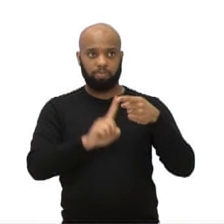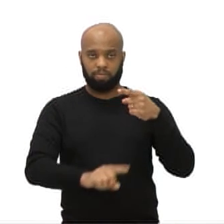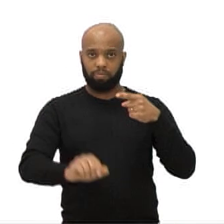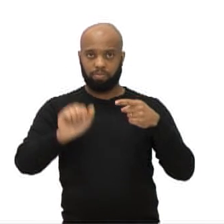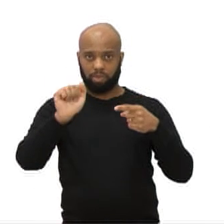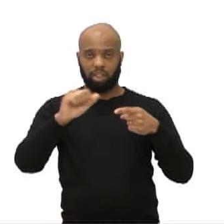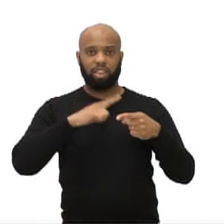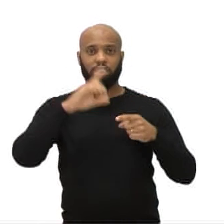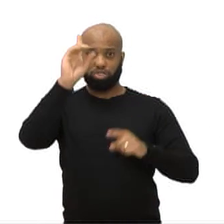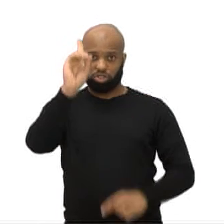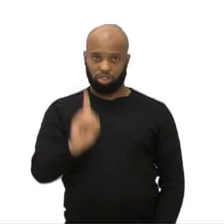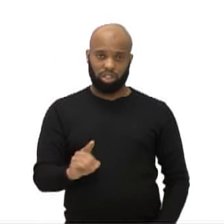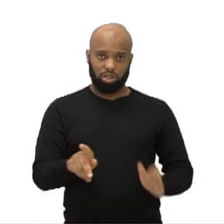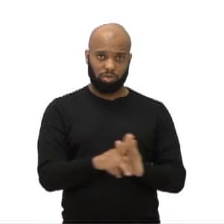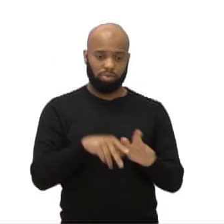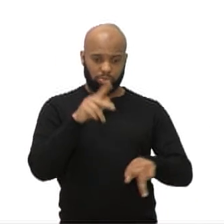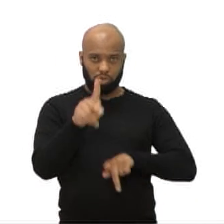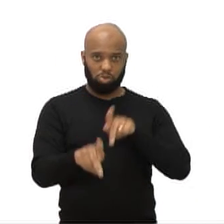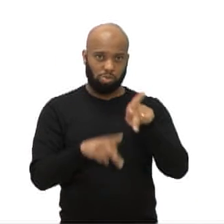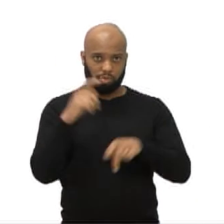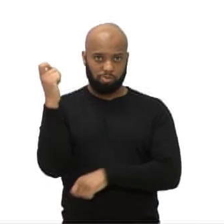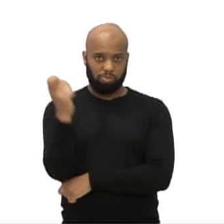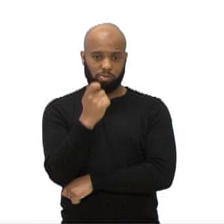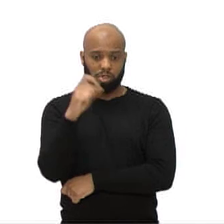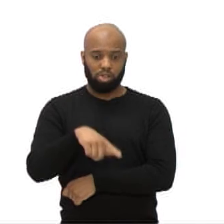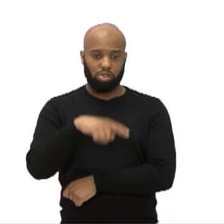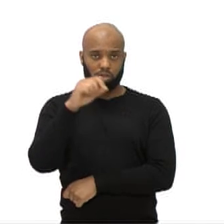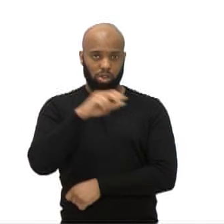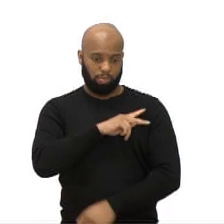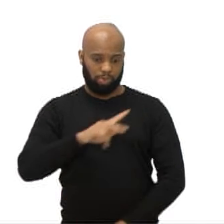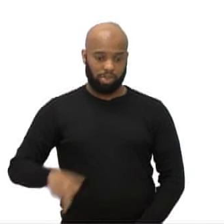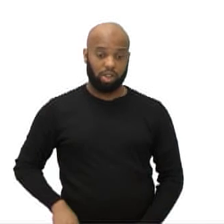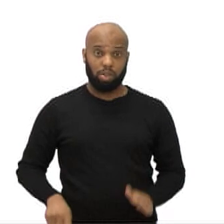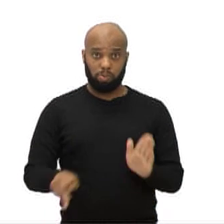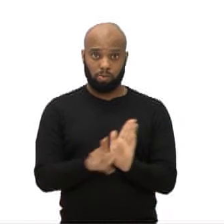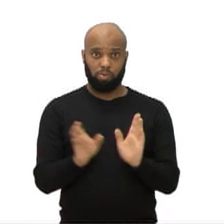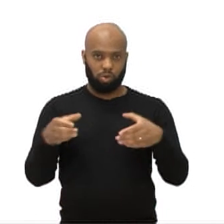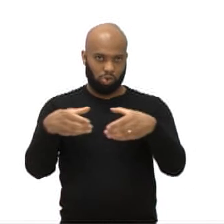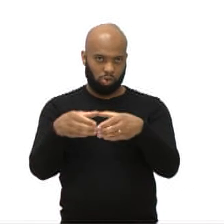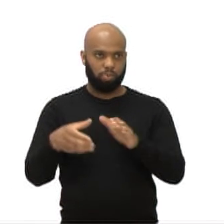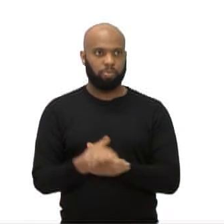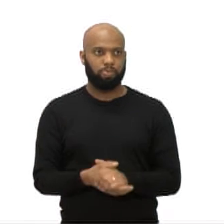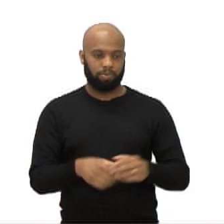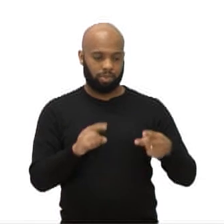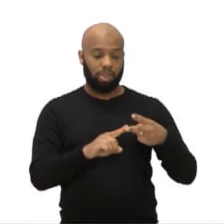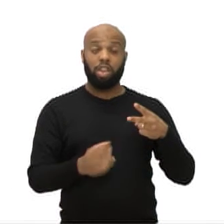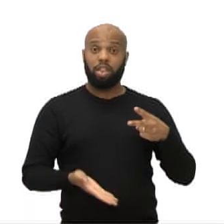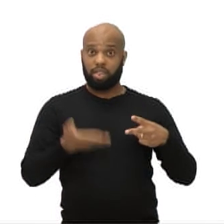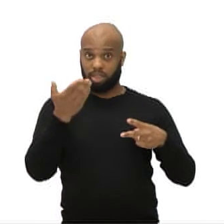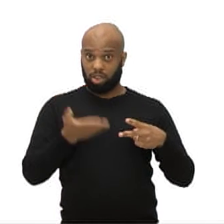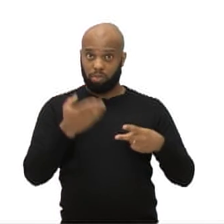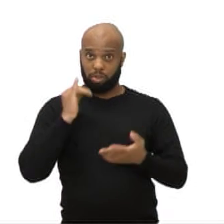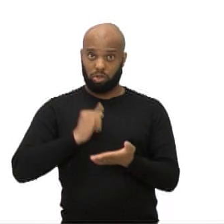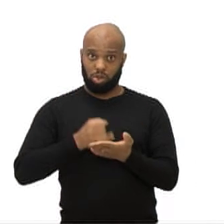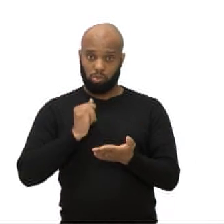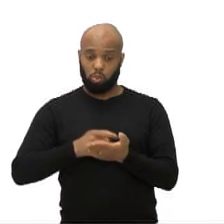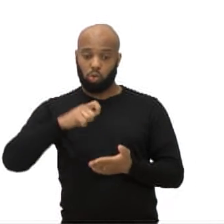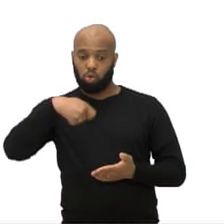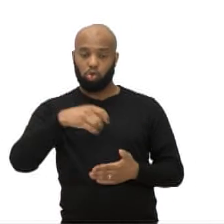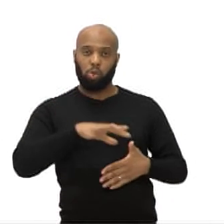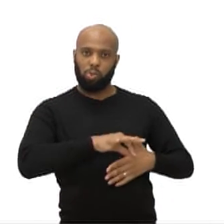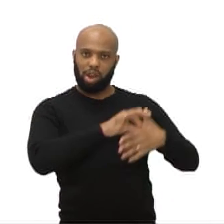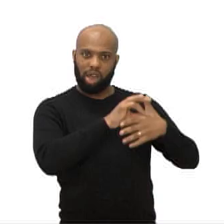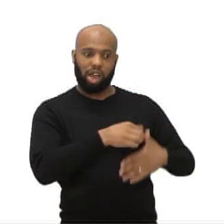O direito do povo rio-grandense escolher o presidente da província. B. O aumento do imposto sobre o charque estrangeiro